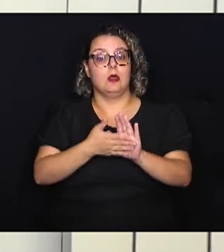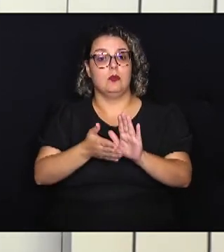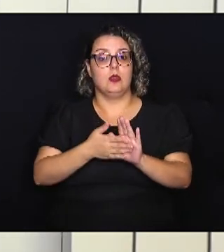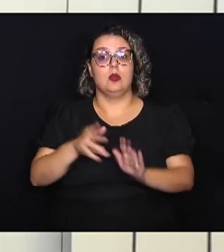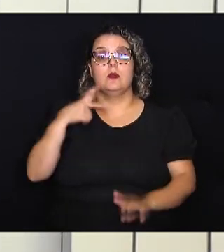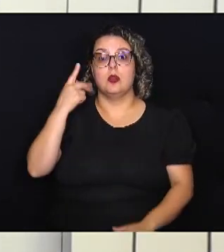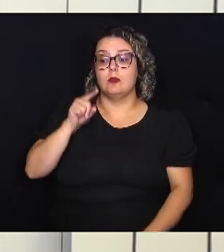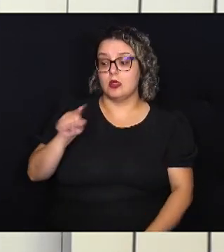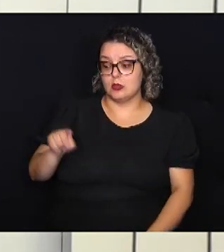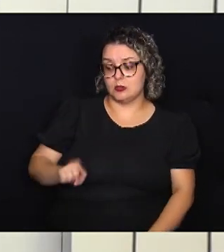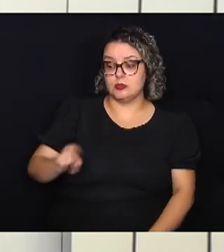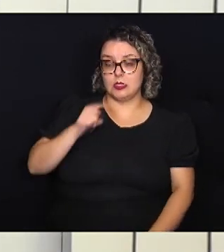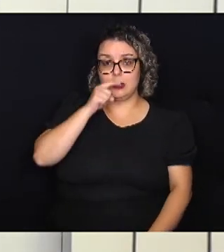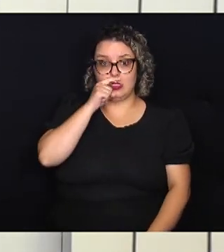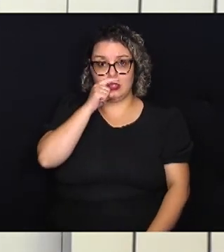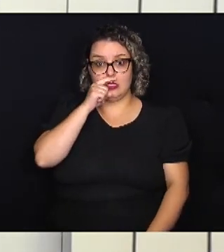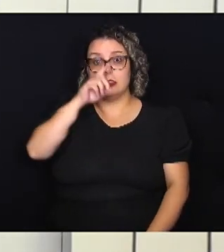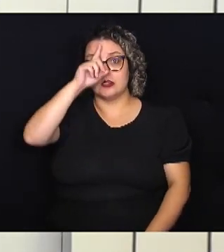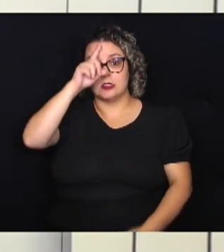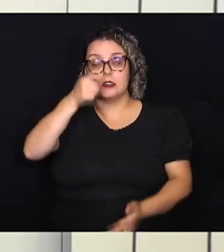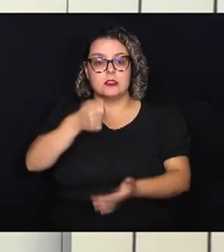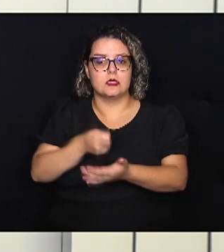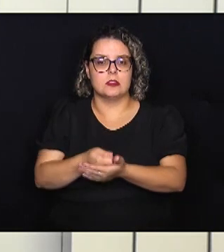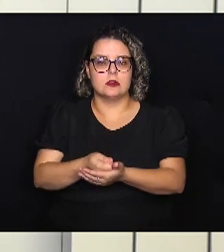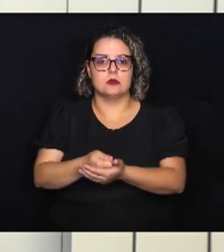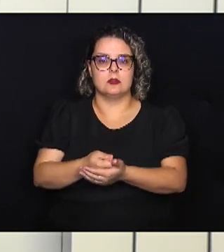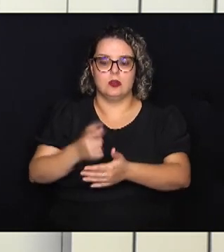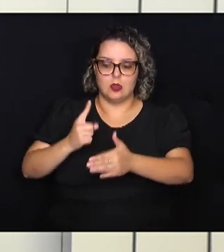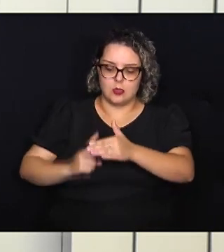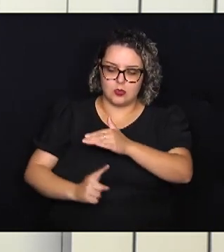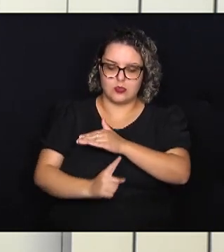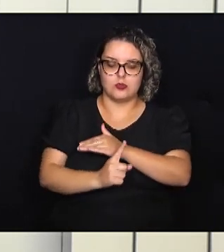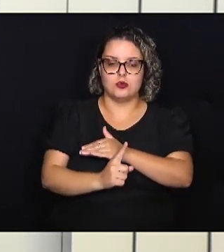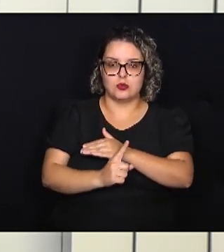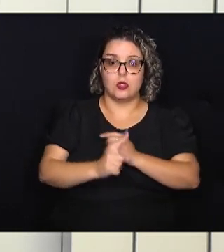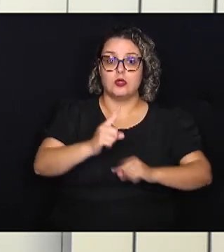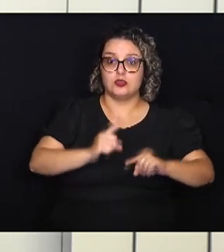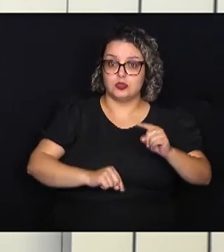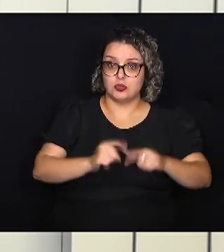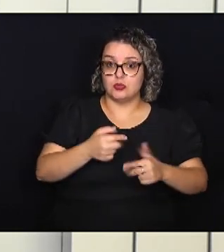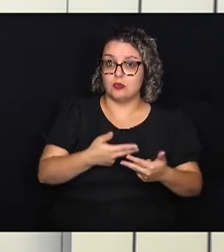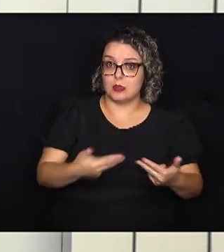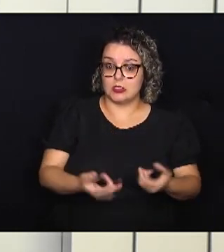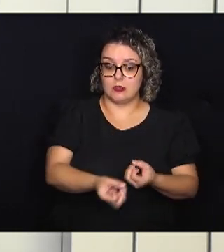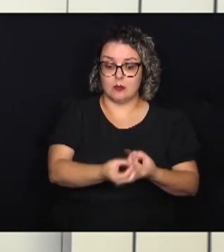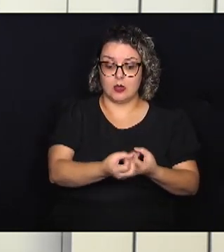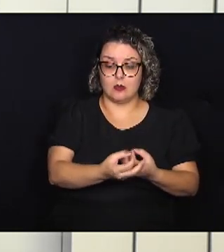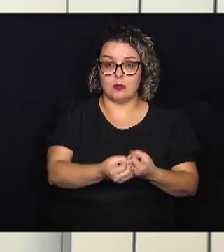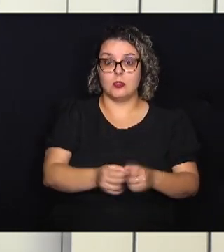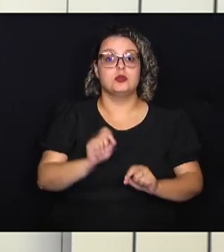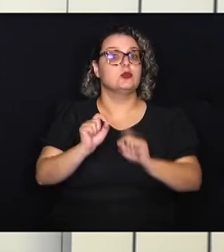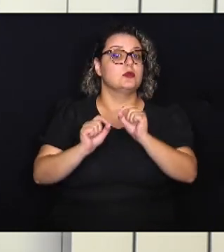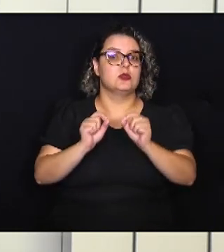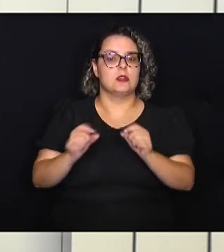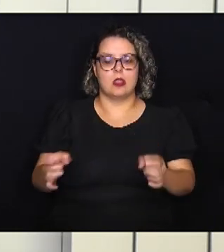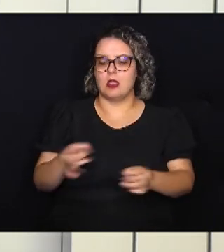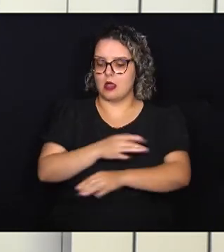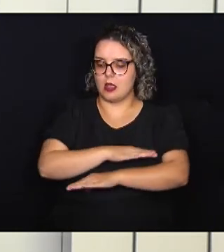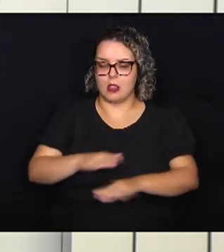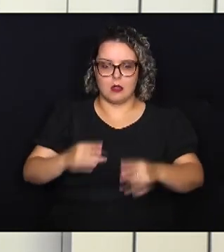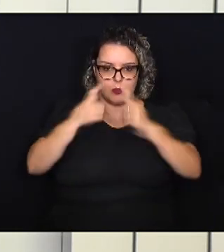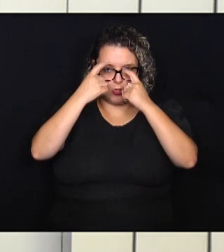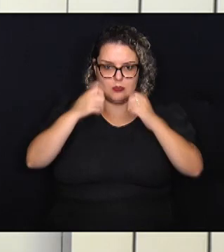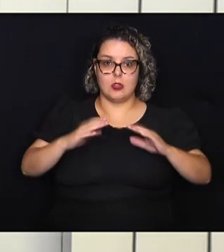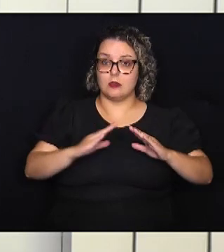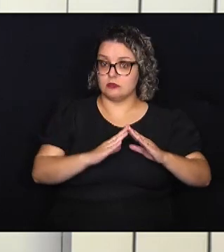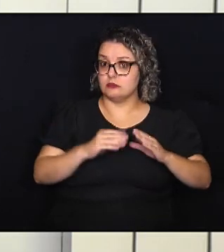Zé Carlos, que determina o fornecimento de um material informativo sobre o combate à violência doméstica